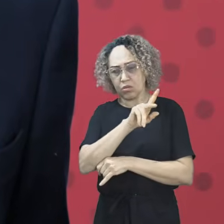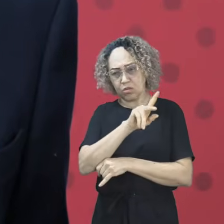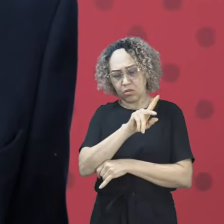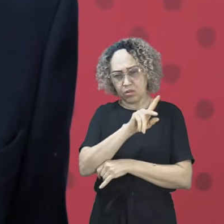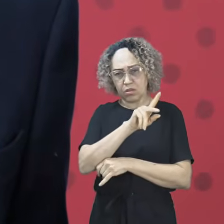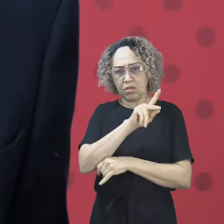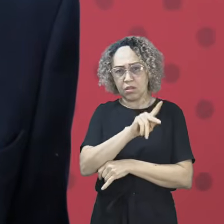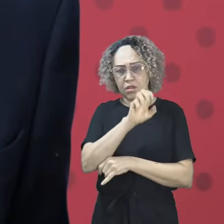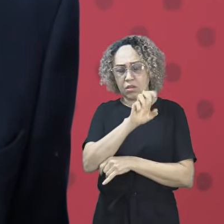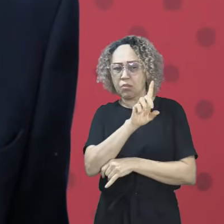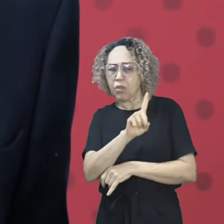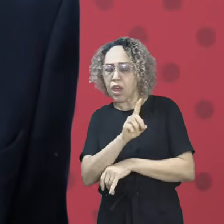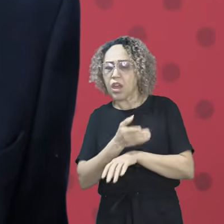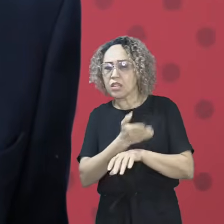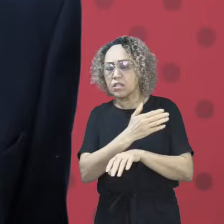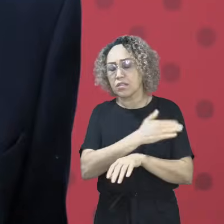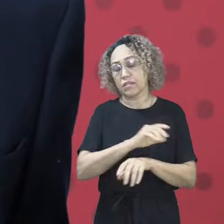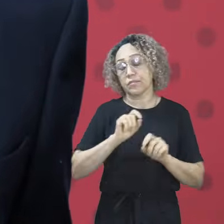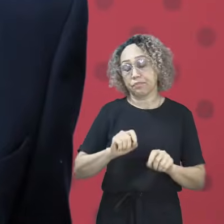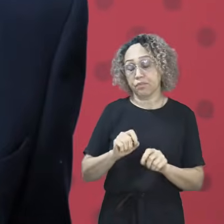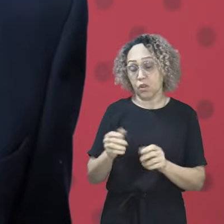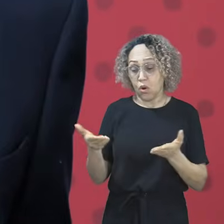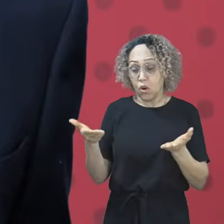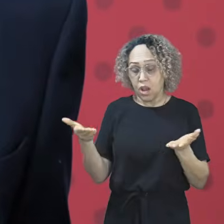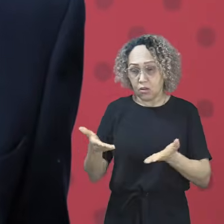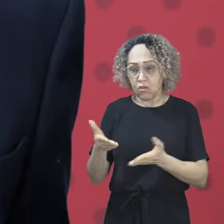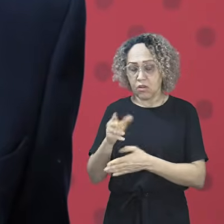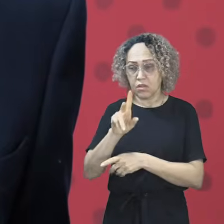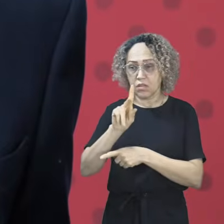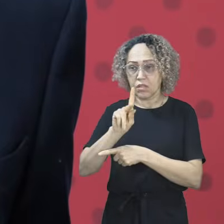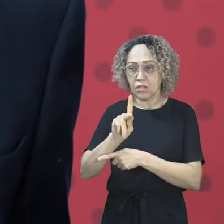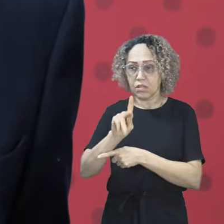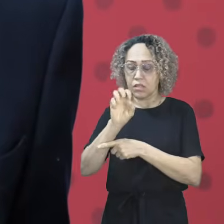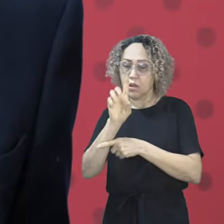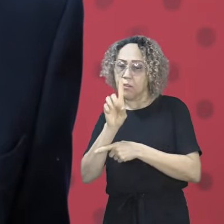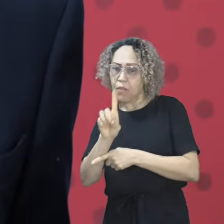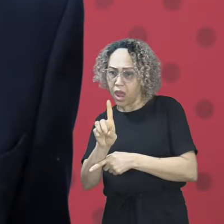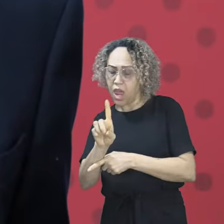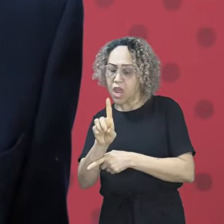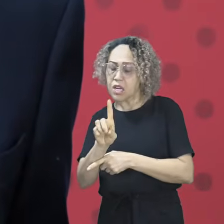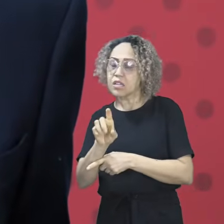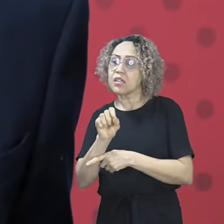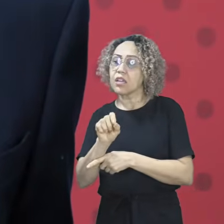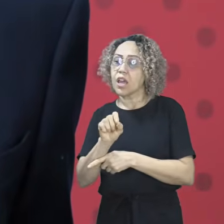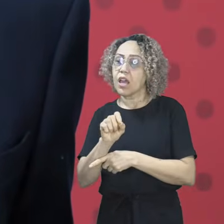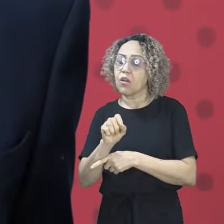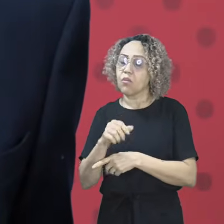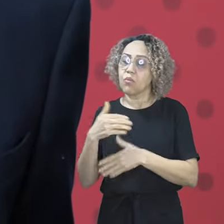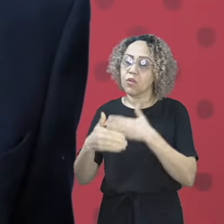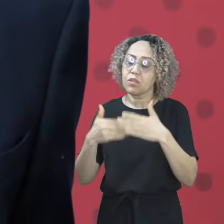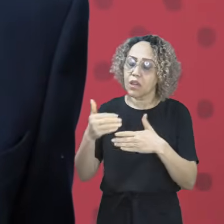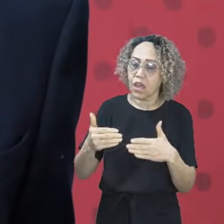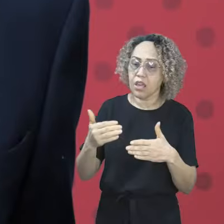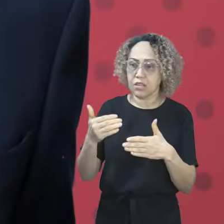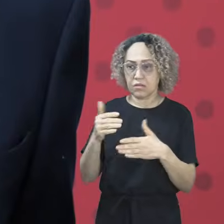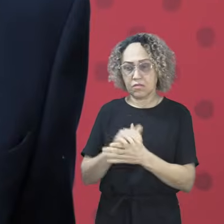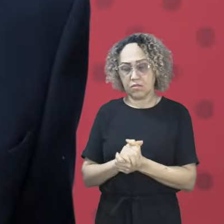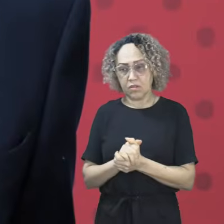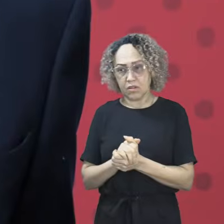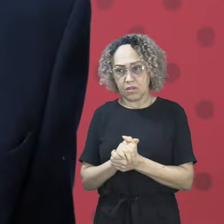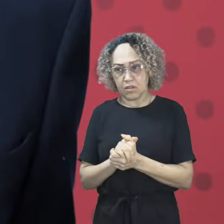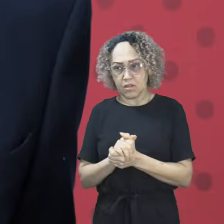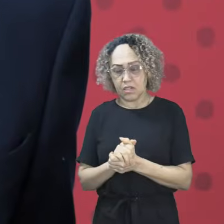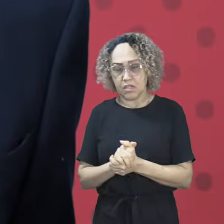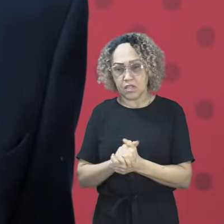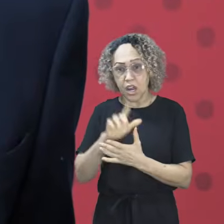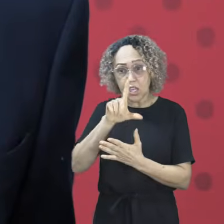nesse PED, algumas coisas importantes que eu queria registrar aqui. Primeiro,